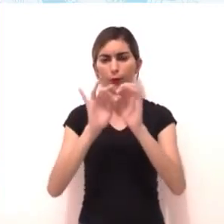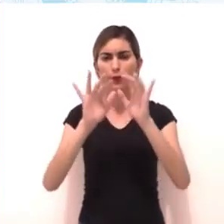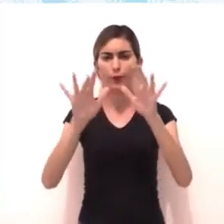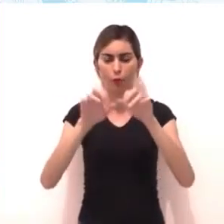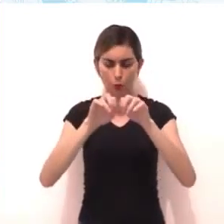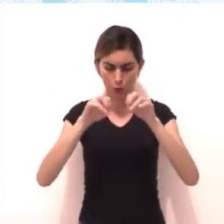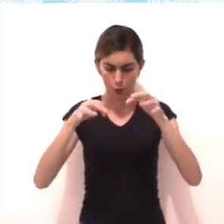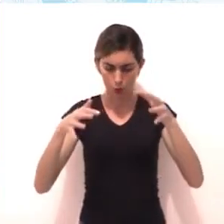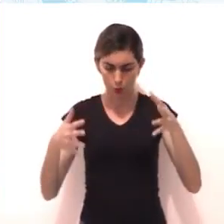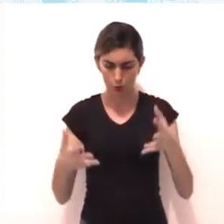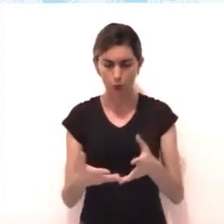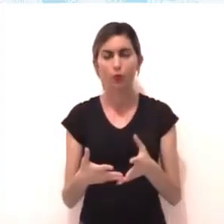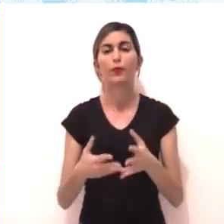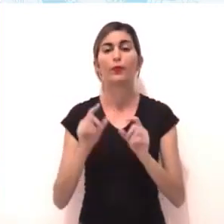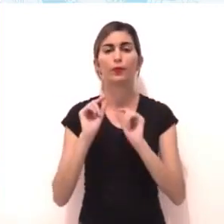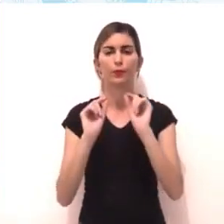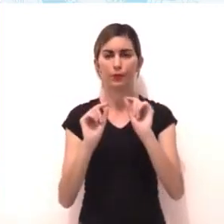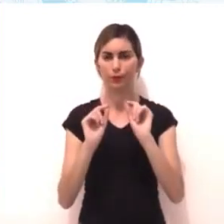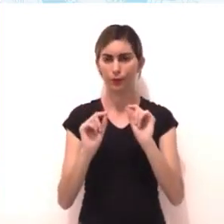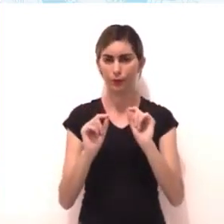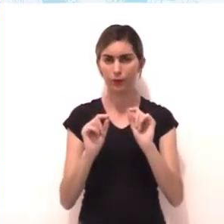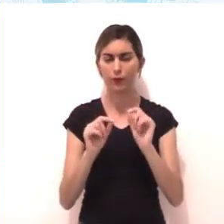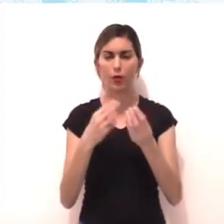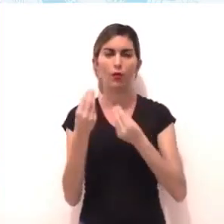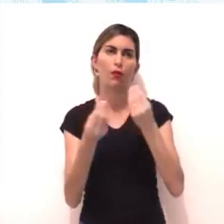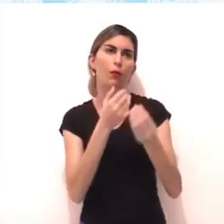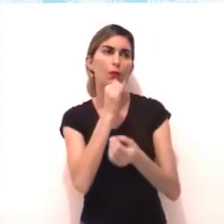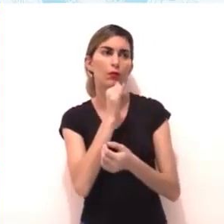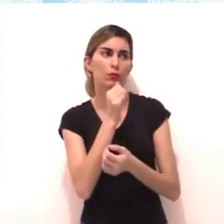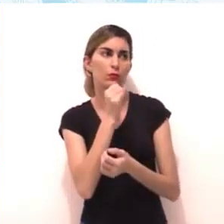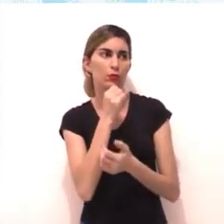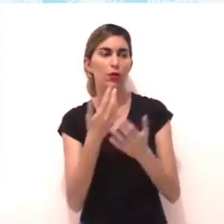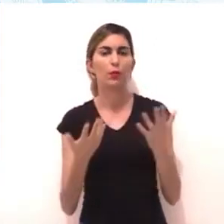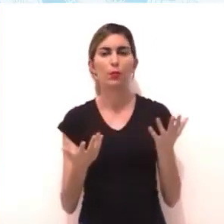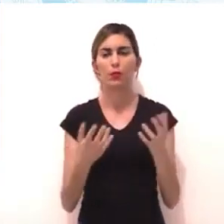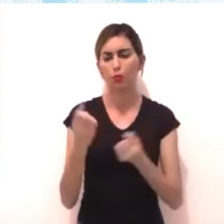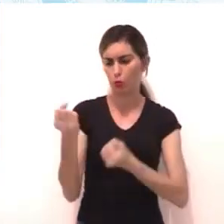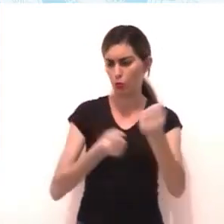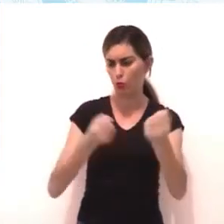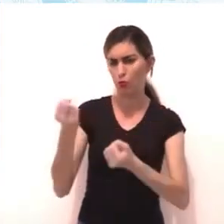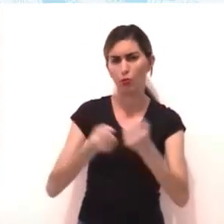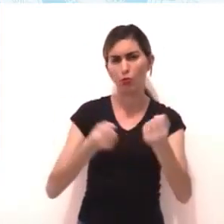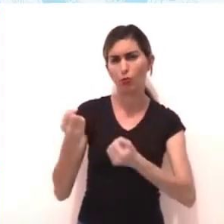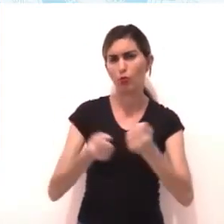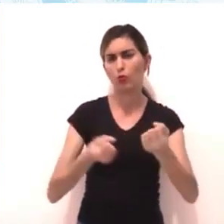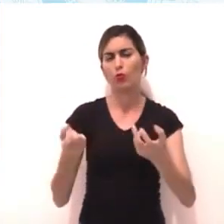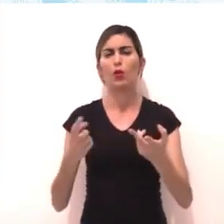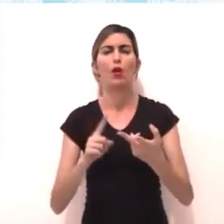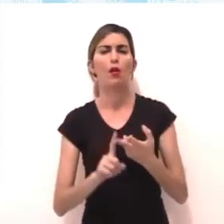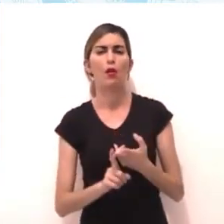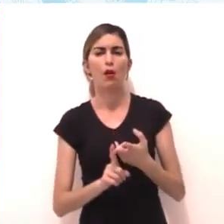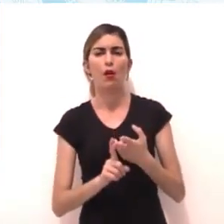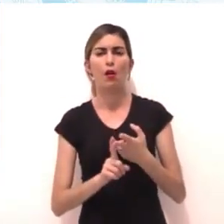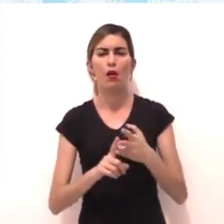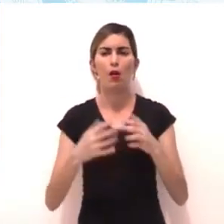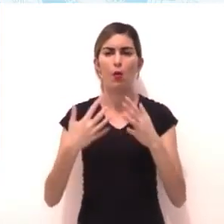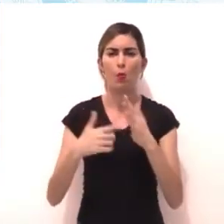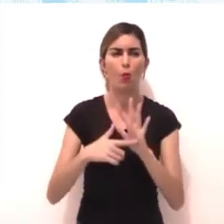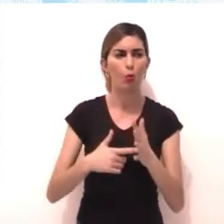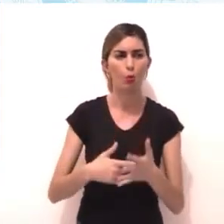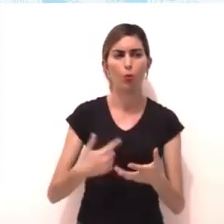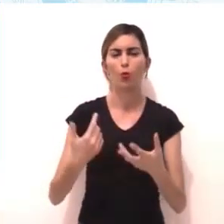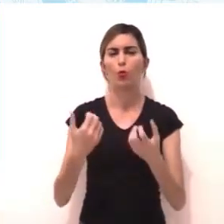por fontes emissoras, como por exemplo, veículos automotores, motores de